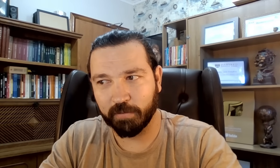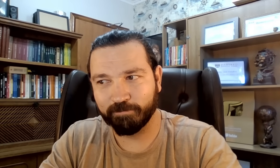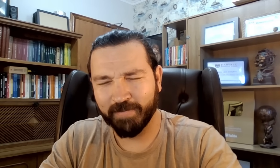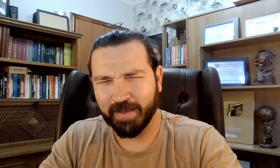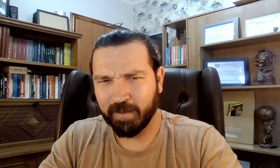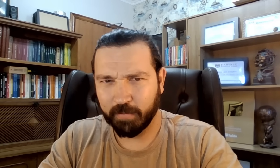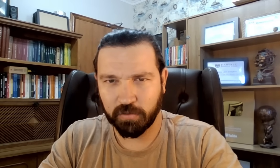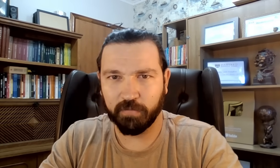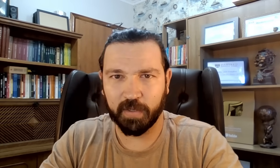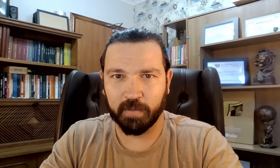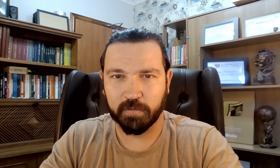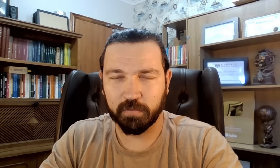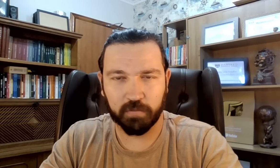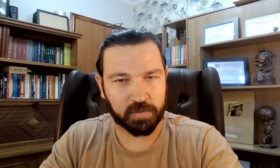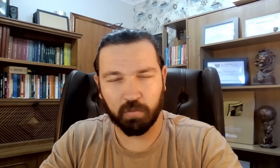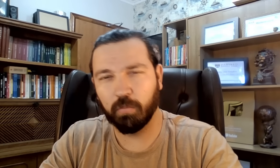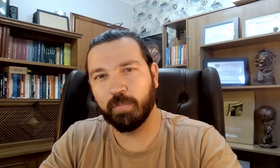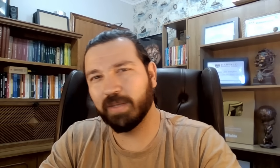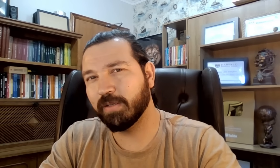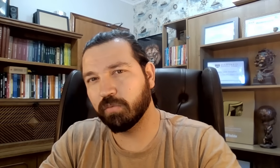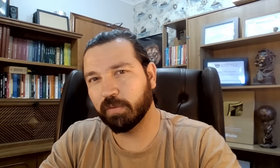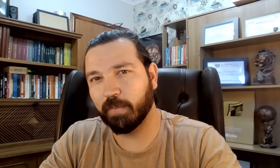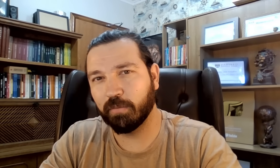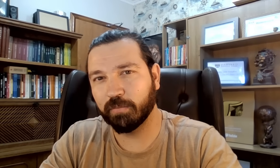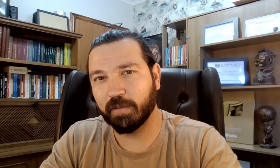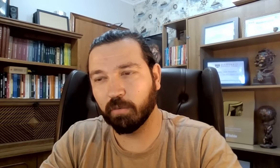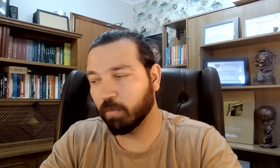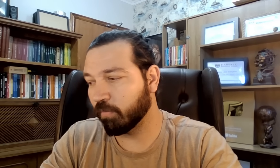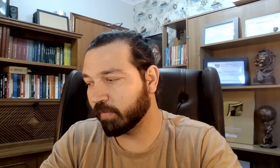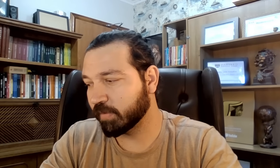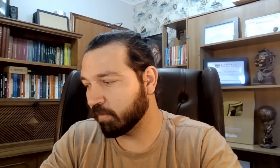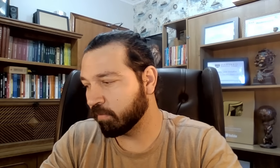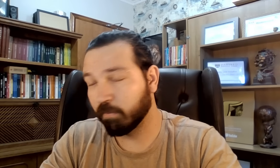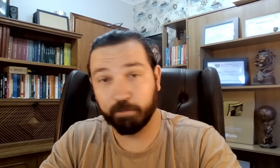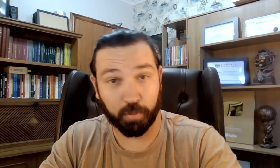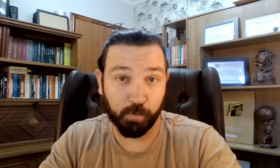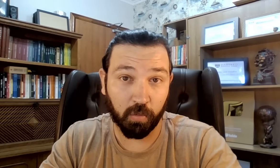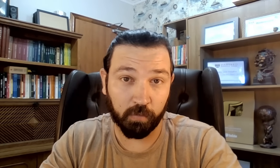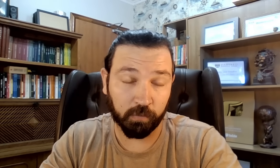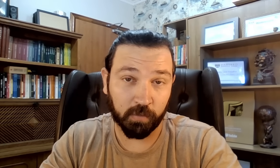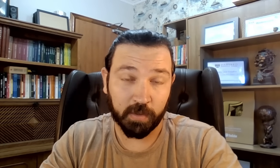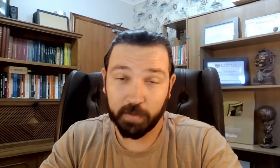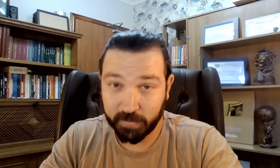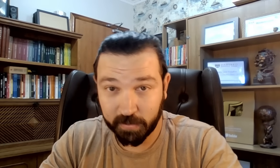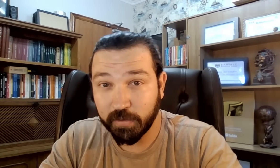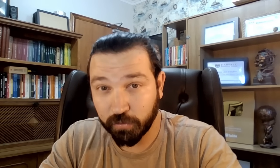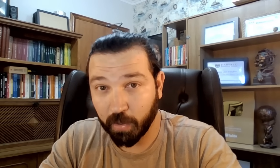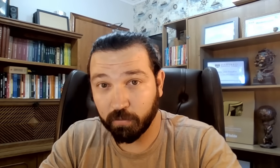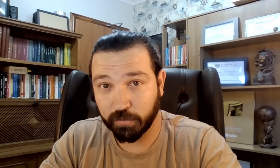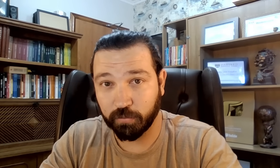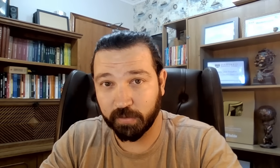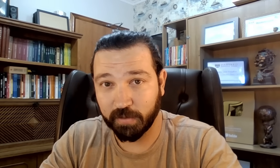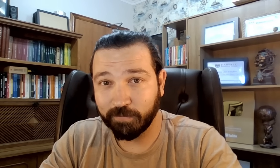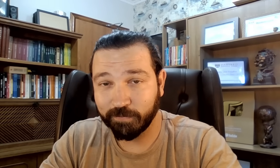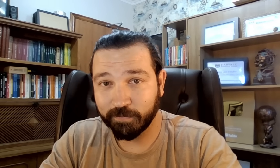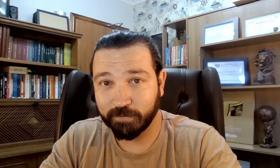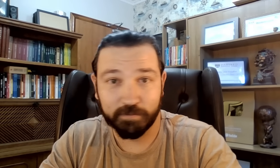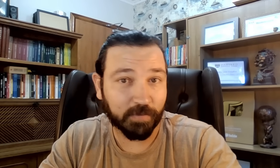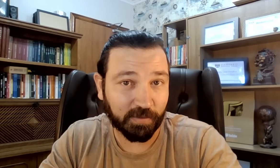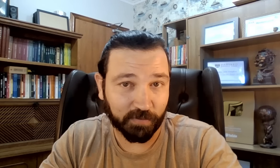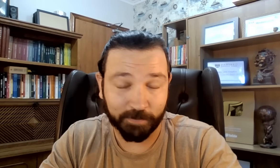constituição mas convenhamos você como Ministro também não tem que ter uma convicção PR povo e seguir só a